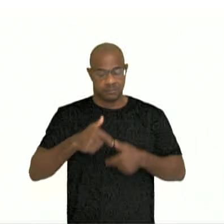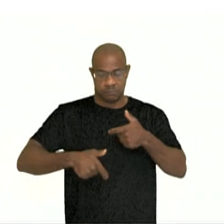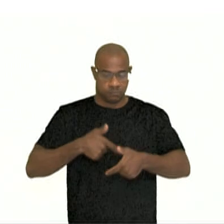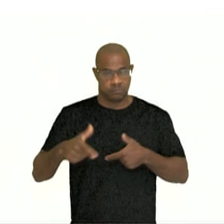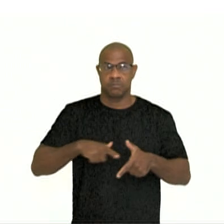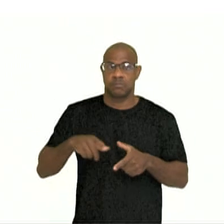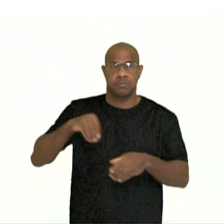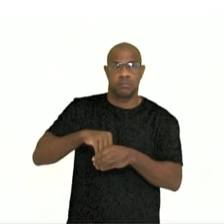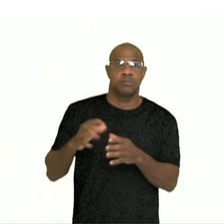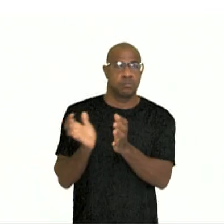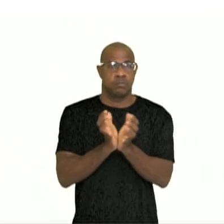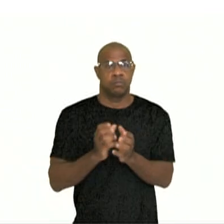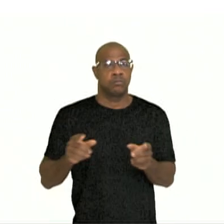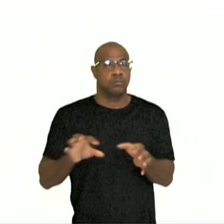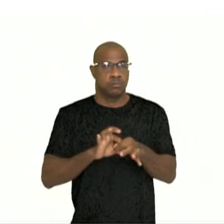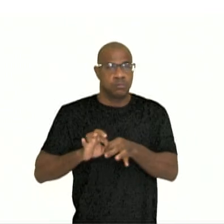triunvirato.